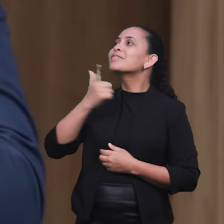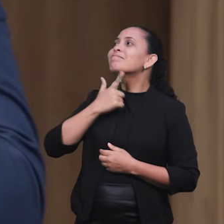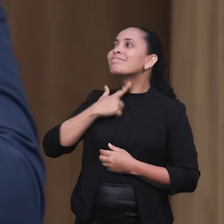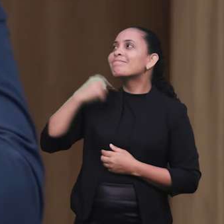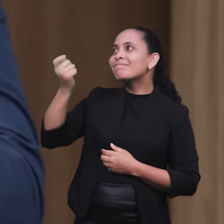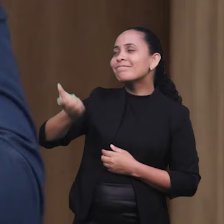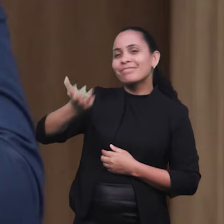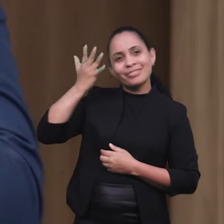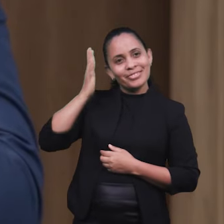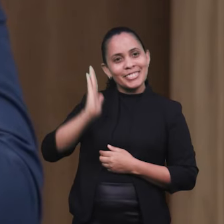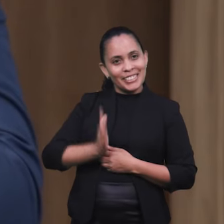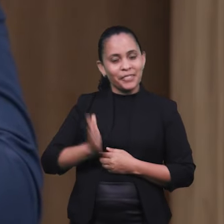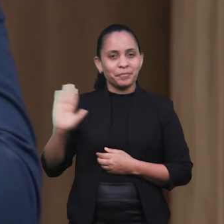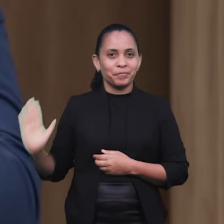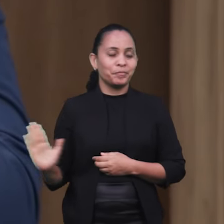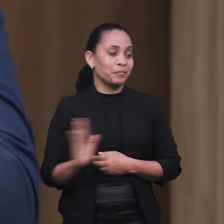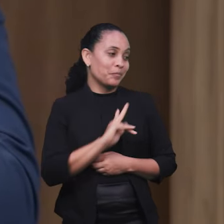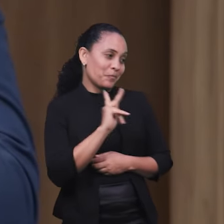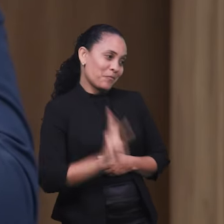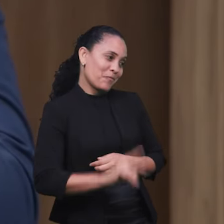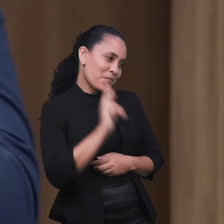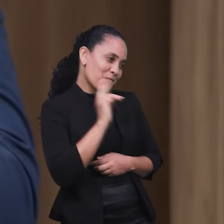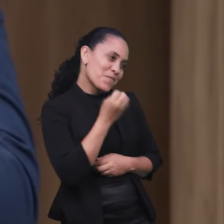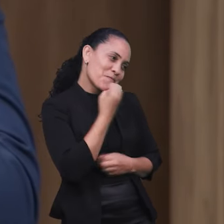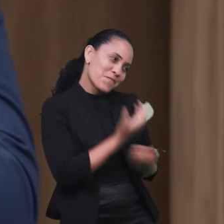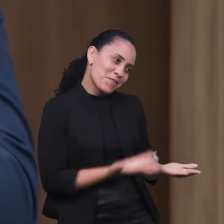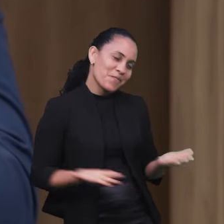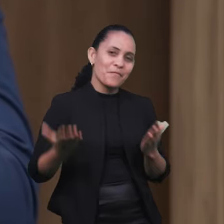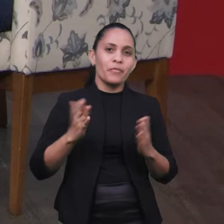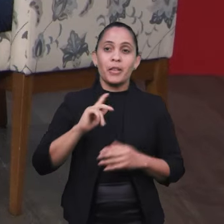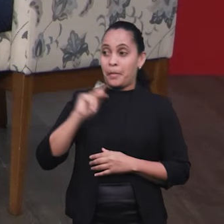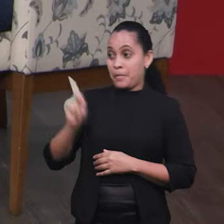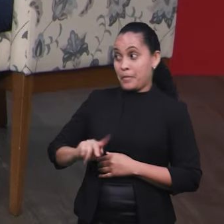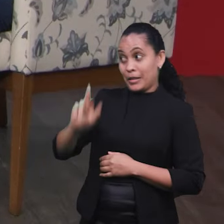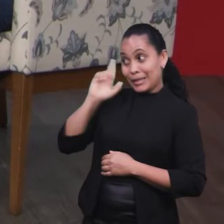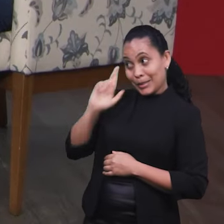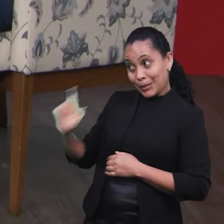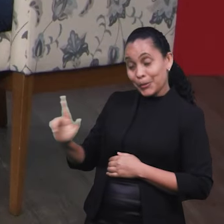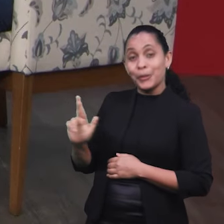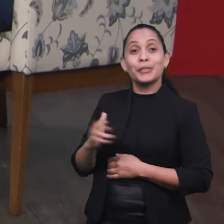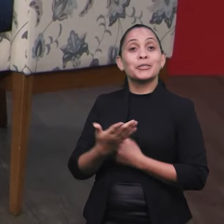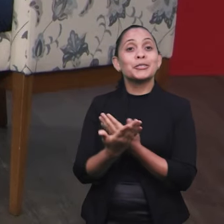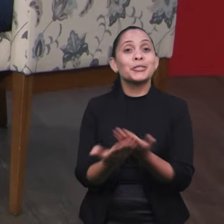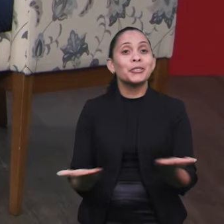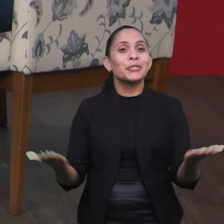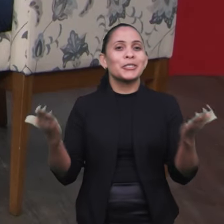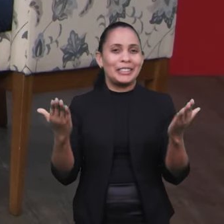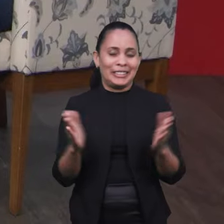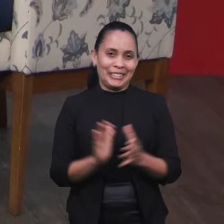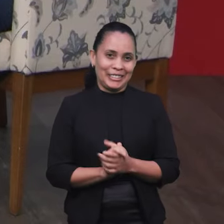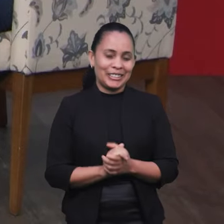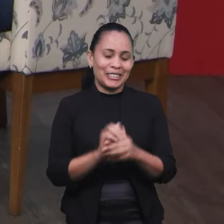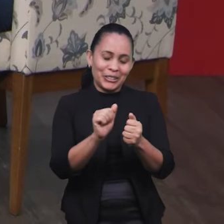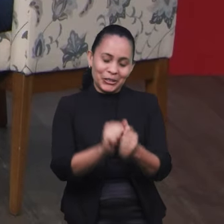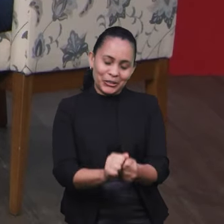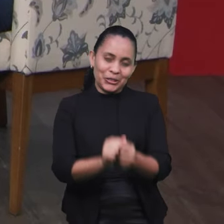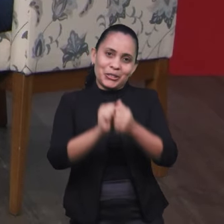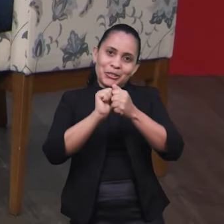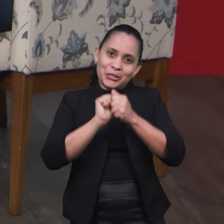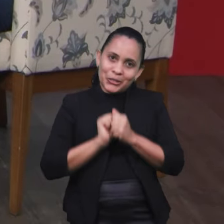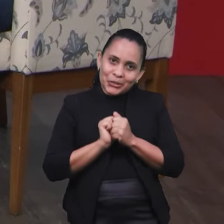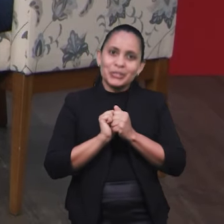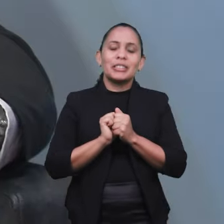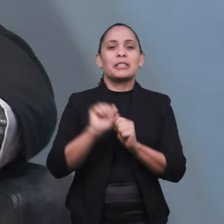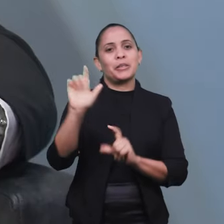tem nos concedido. Não é mesmo, pastor Lourenço? A paz do Senhor Jesus, seja bem-vindo. Pai do Senhor, pastor Luiz, Pai do Senhor, os nossos irmãos que estão